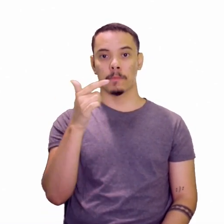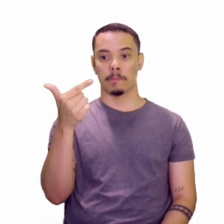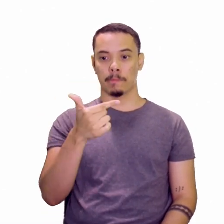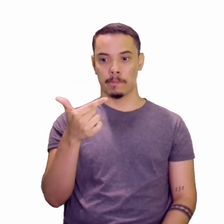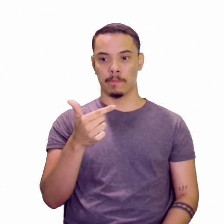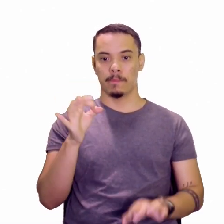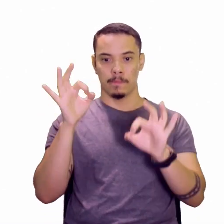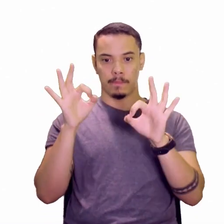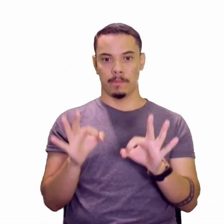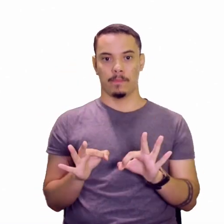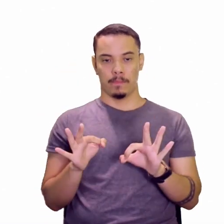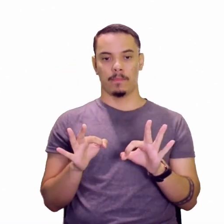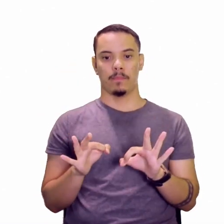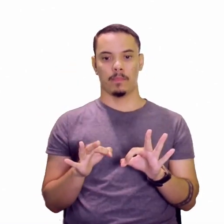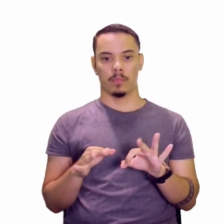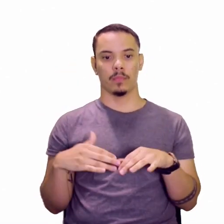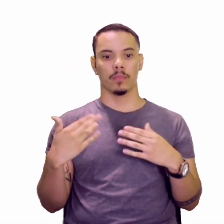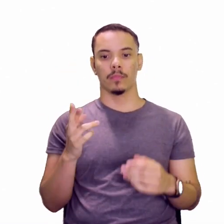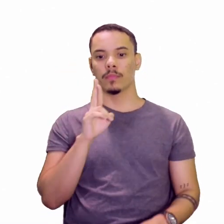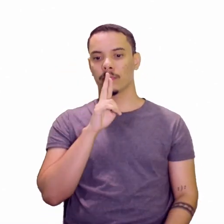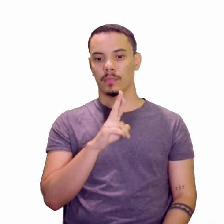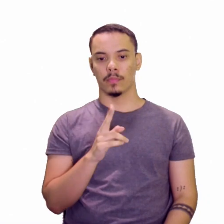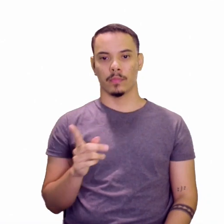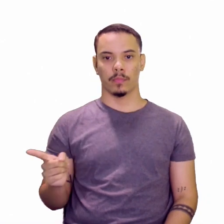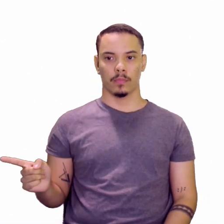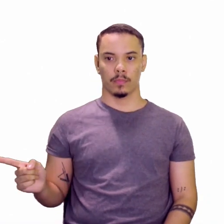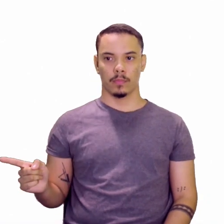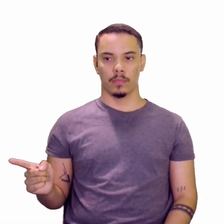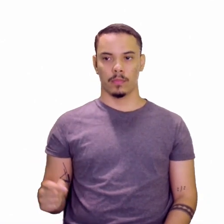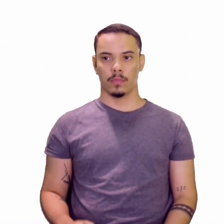velocidade. certinho? Que eu Então vou aqui, encontrar o ó, segundo tempo.